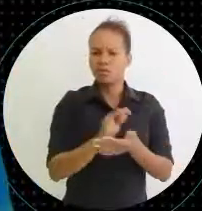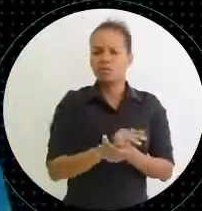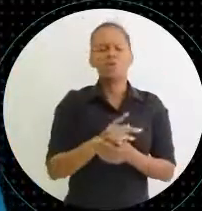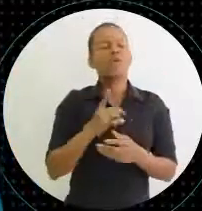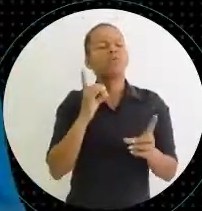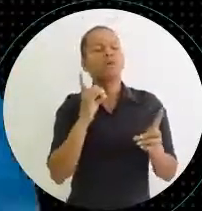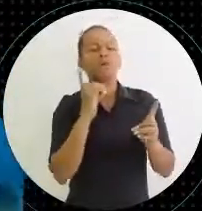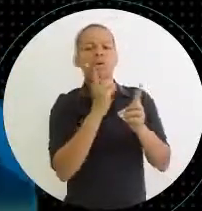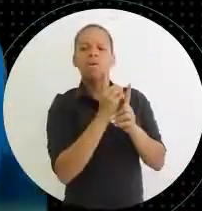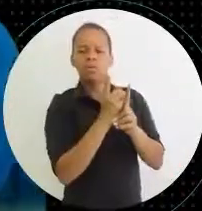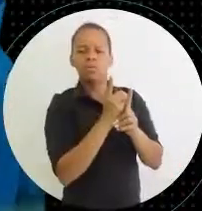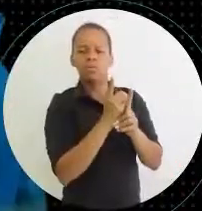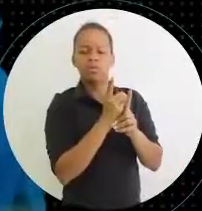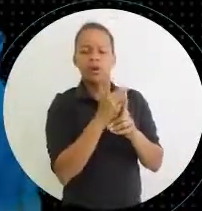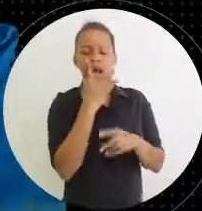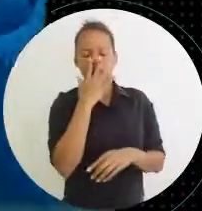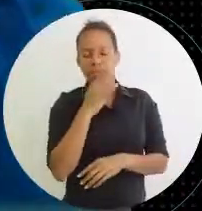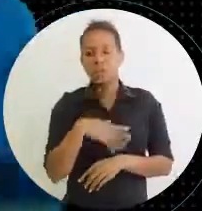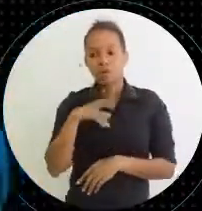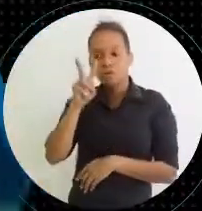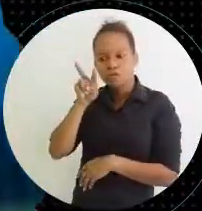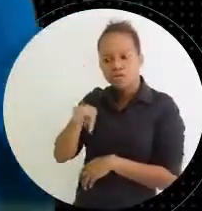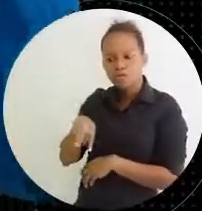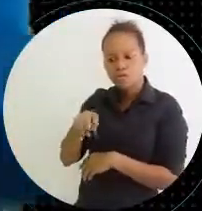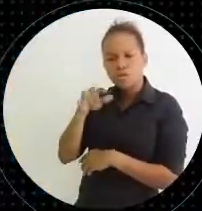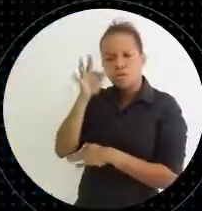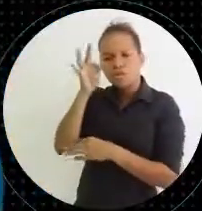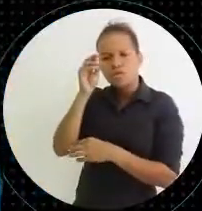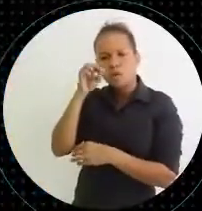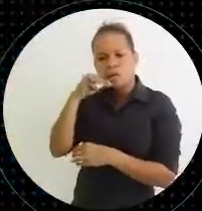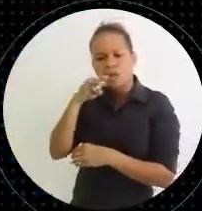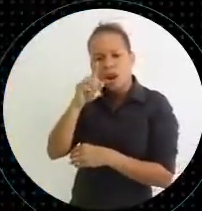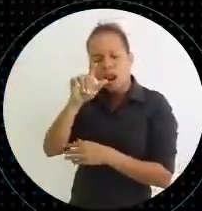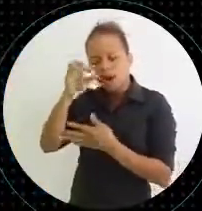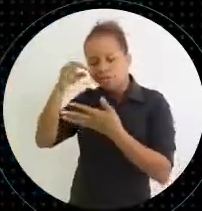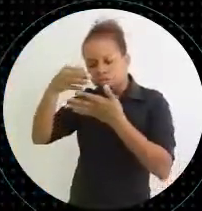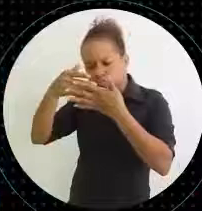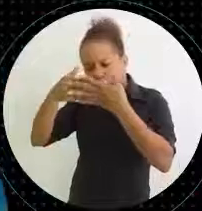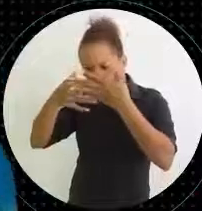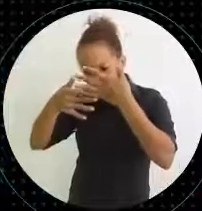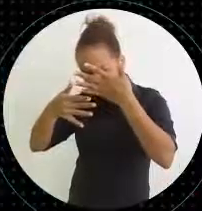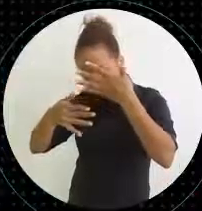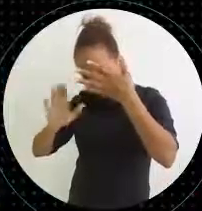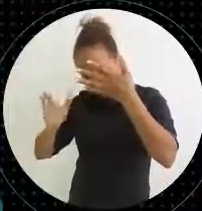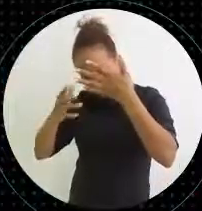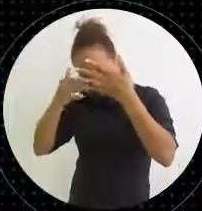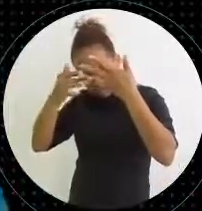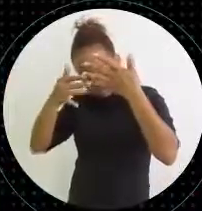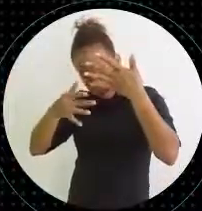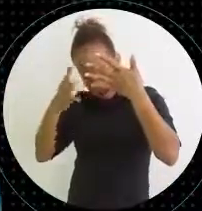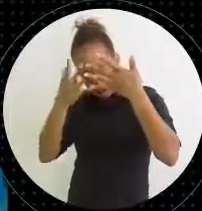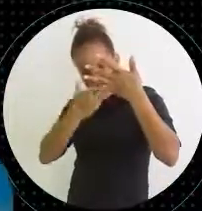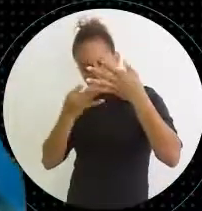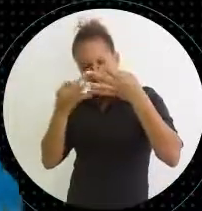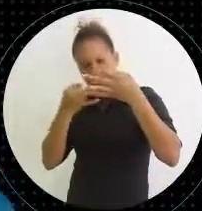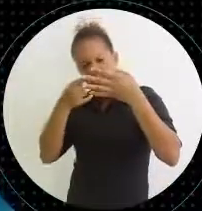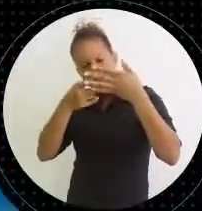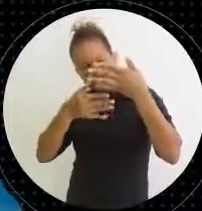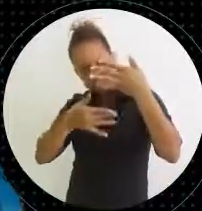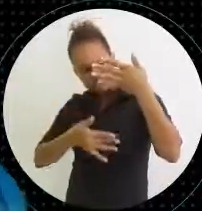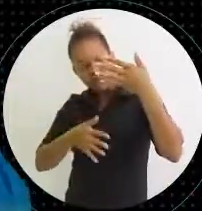o HTML? Por exemplo, eu vi um formulário Bootstrap bem legal, com toda a formatação linda, maravilhosa